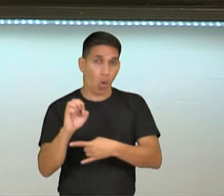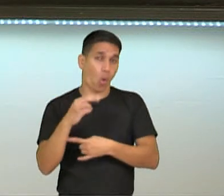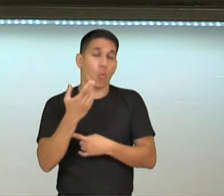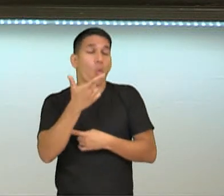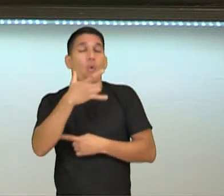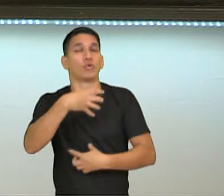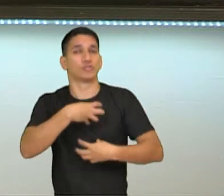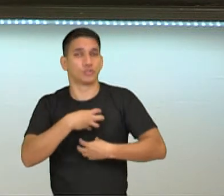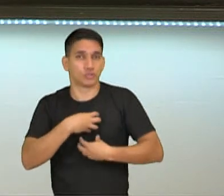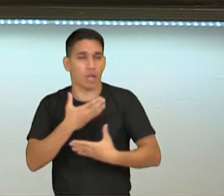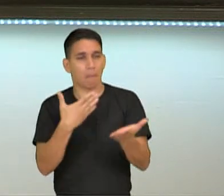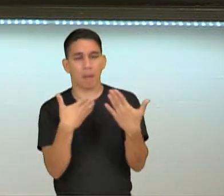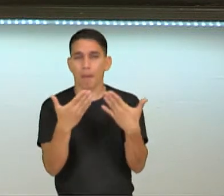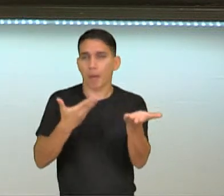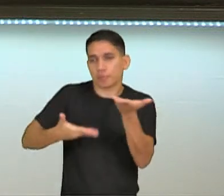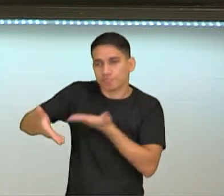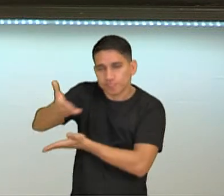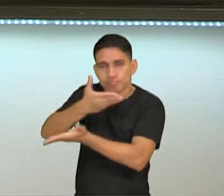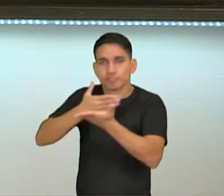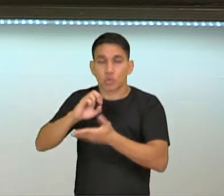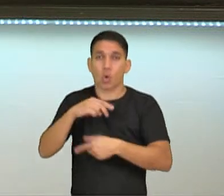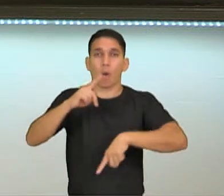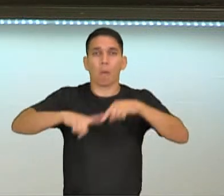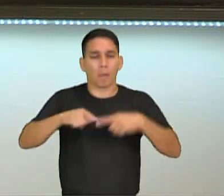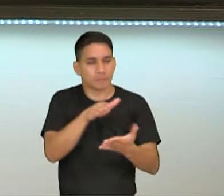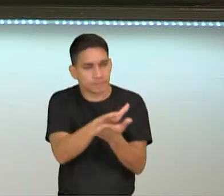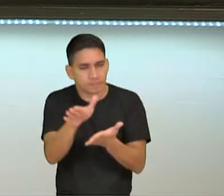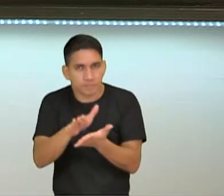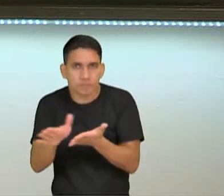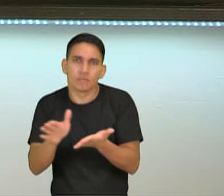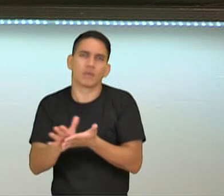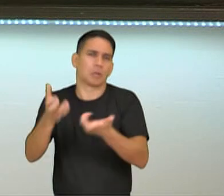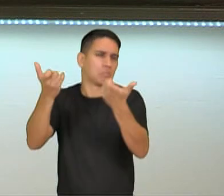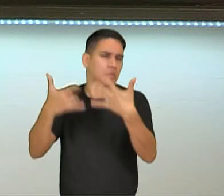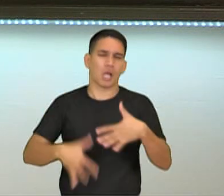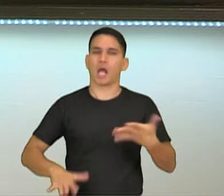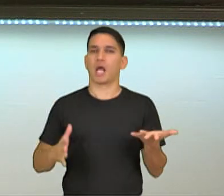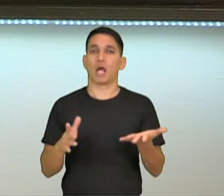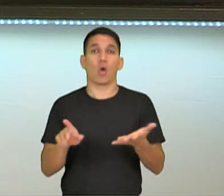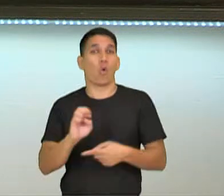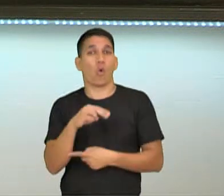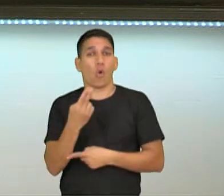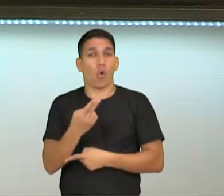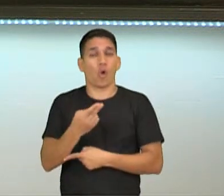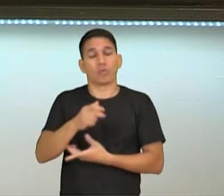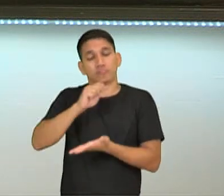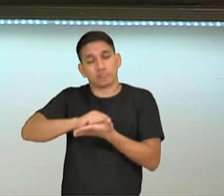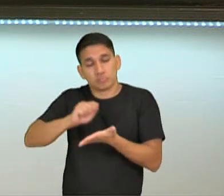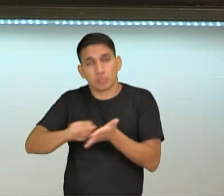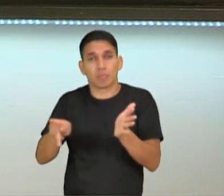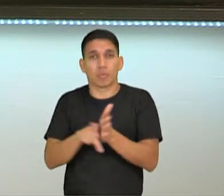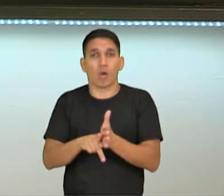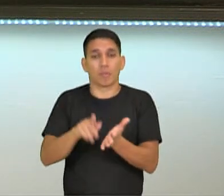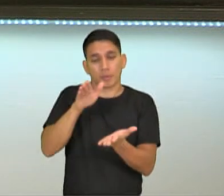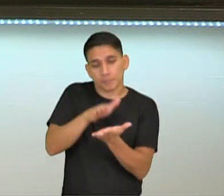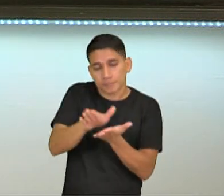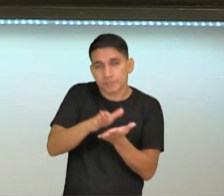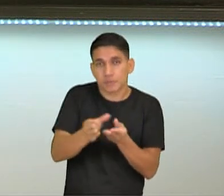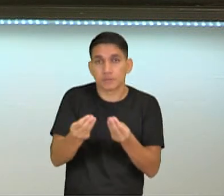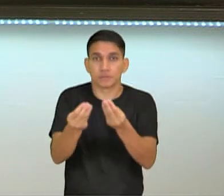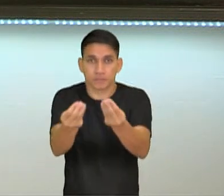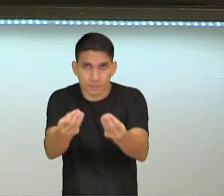comunicação que vocês estão tendo, por meio de material impresso, mandando bilhetes, ou escrevendo nos próprios materiais impressos que os professores